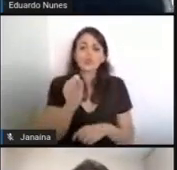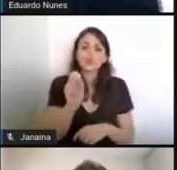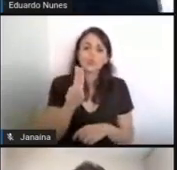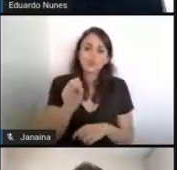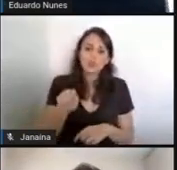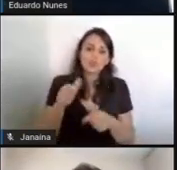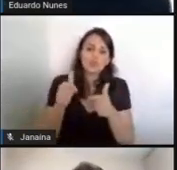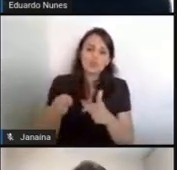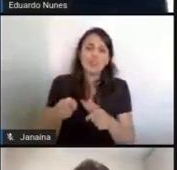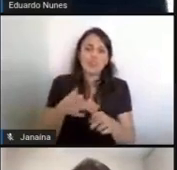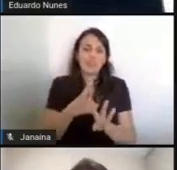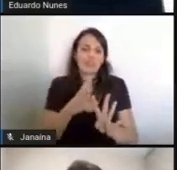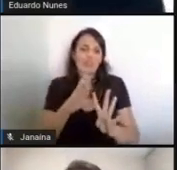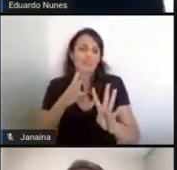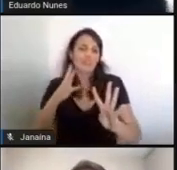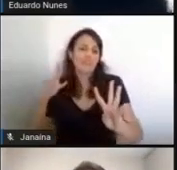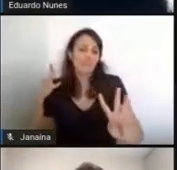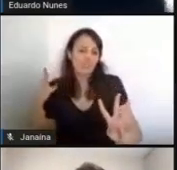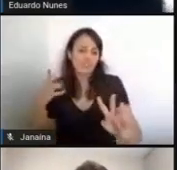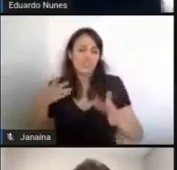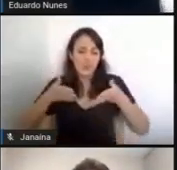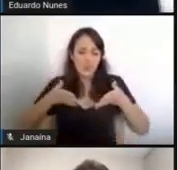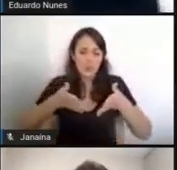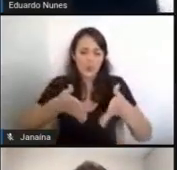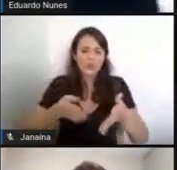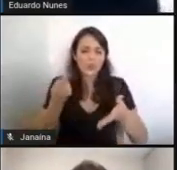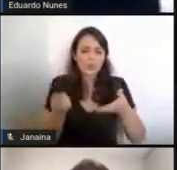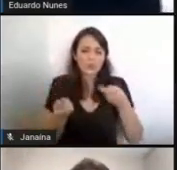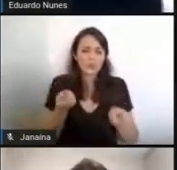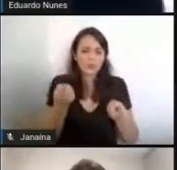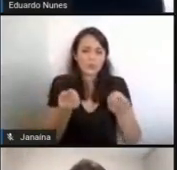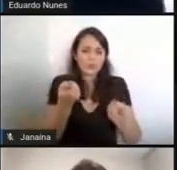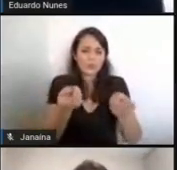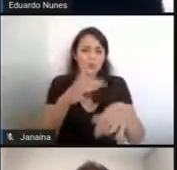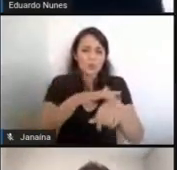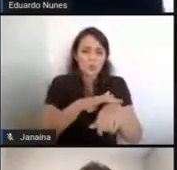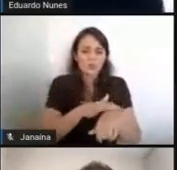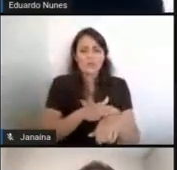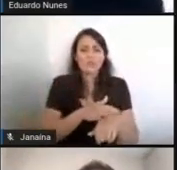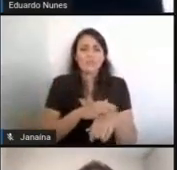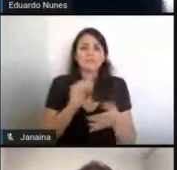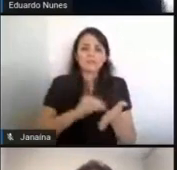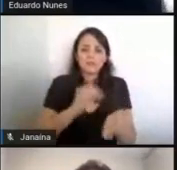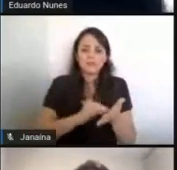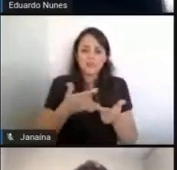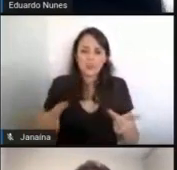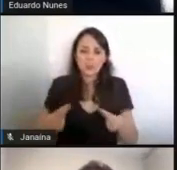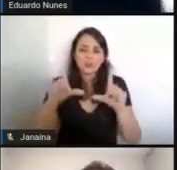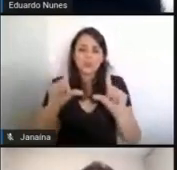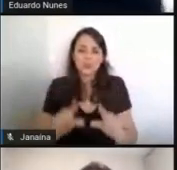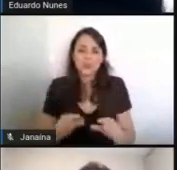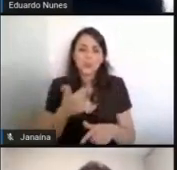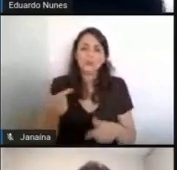das filas, as macas no corredor, a população desassistida, a baixa qualidade, e isso ajuda